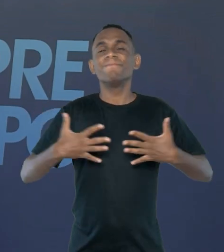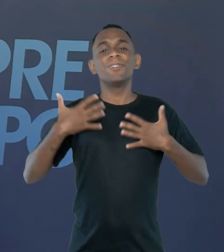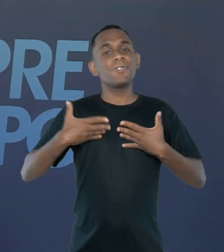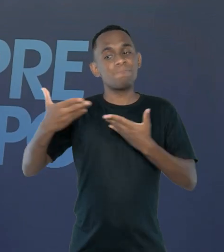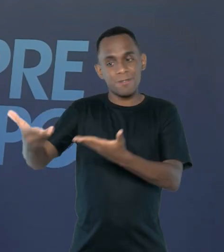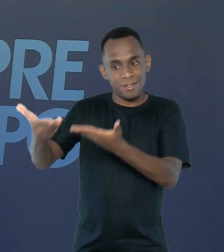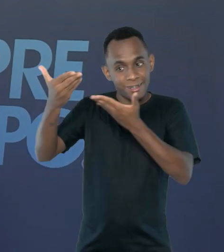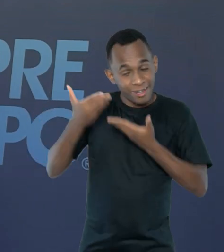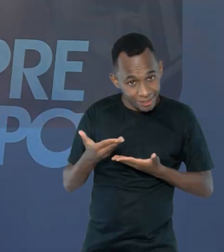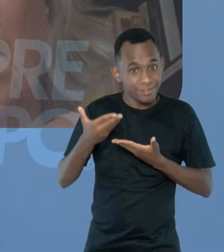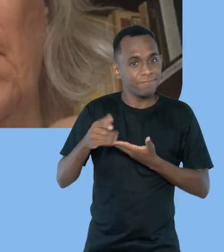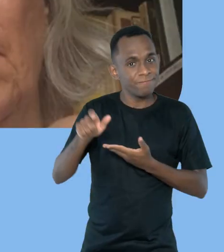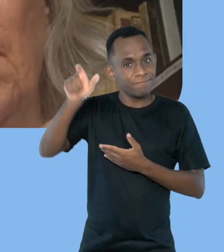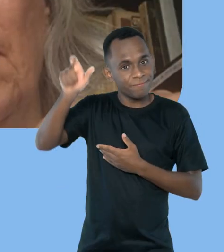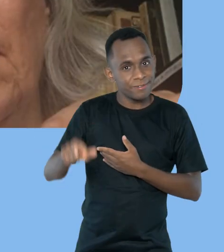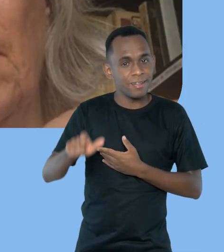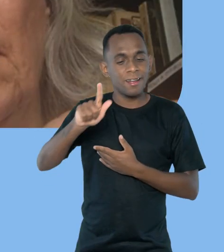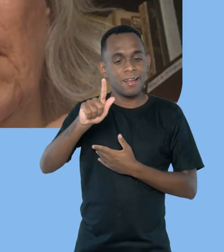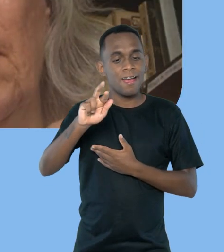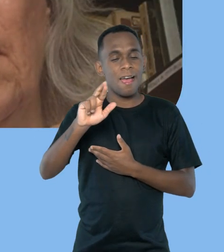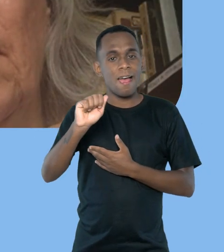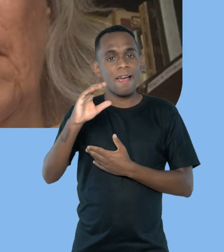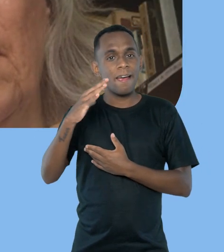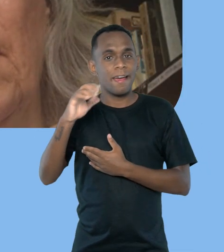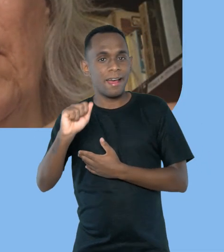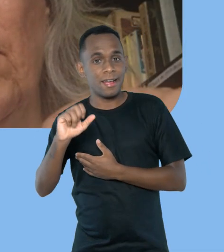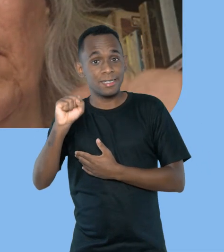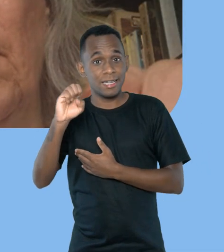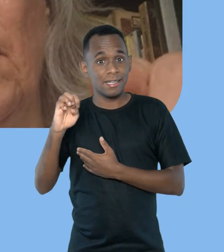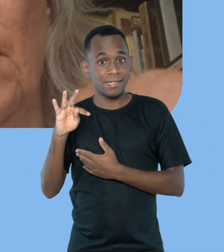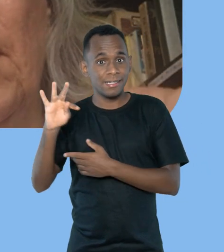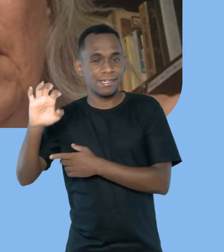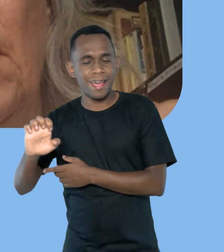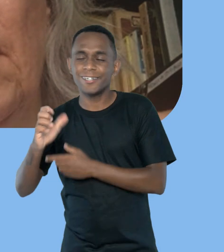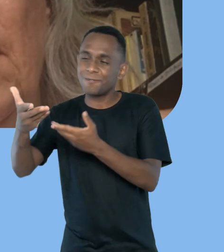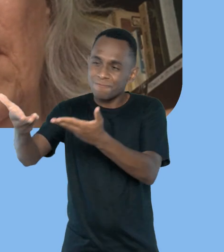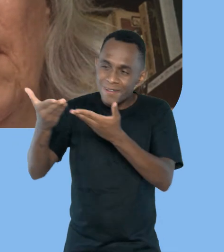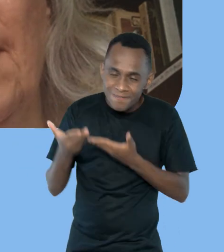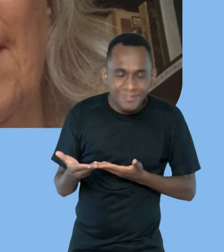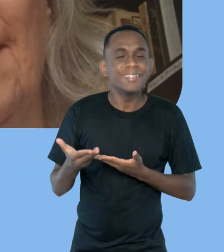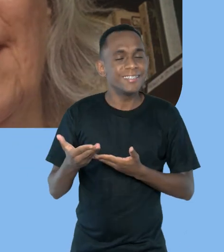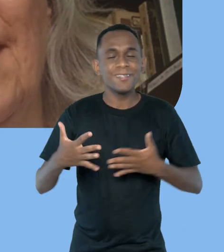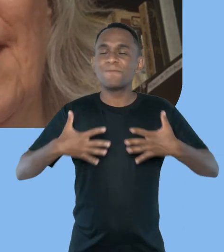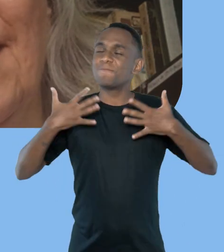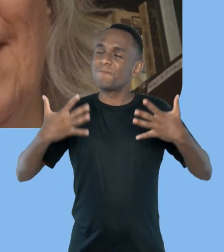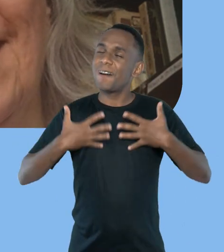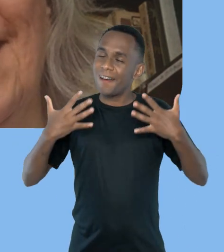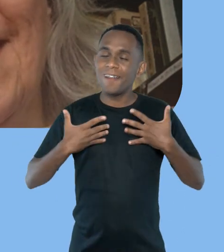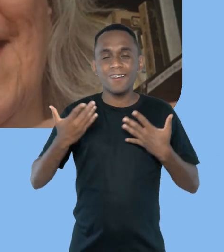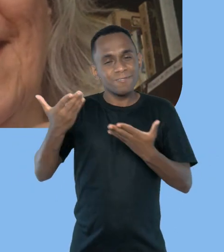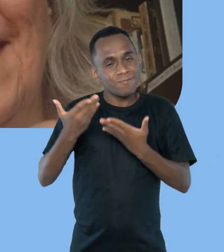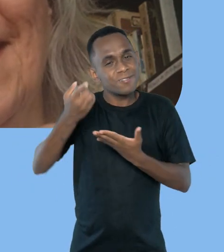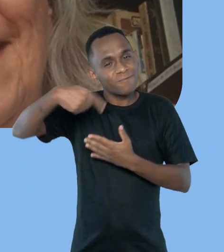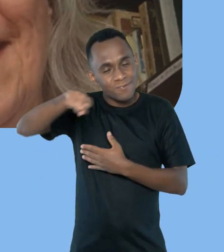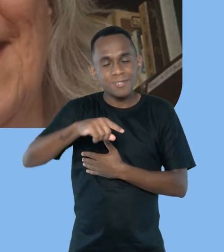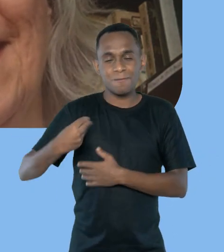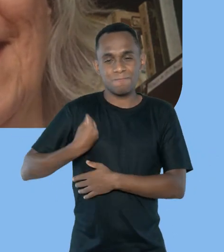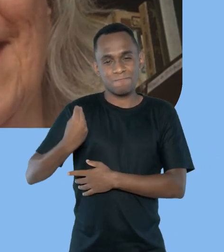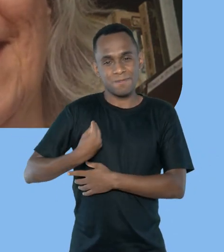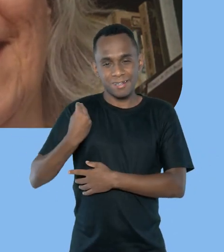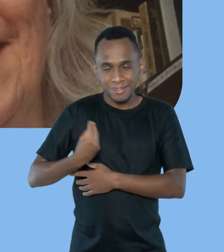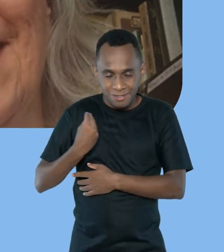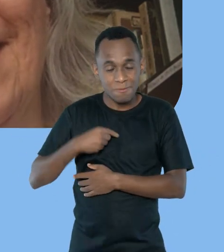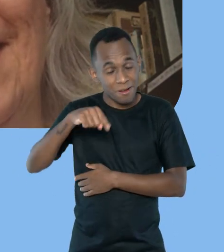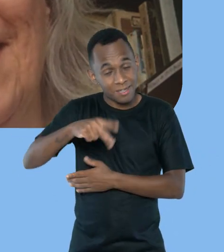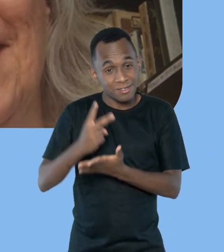de receber a Graça Sete. Bem-vinda, Graça, é uma alegria para a gente ter você aqui no Sempre